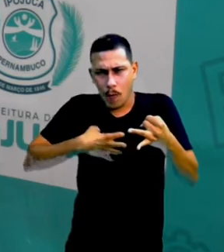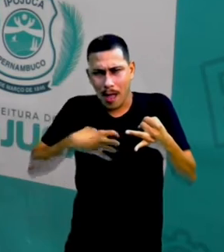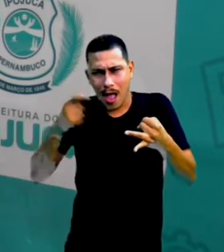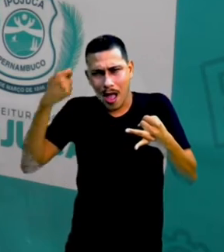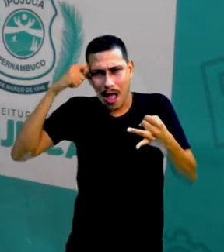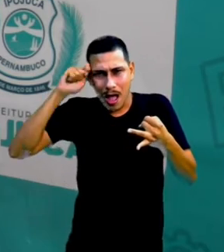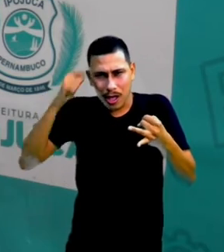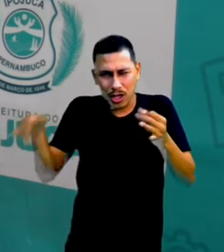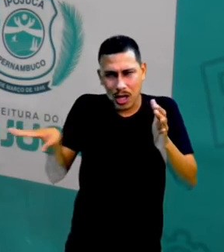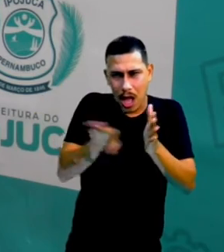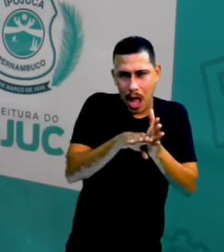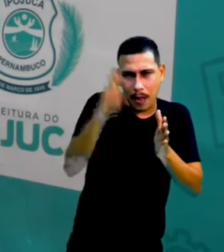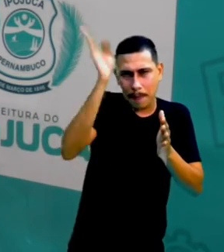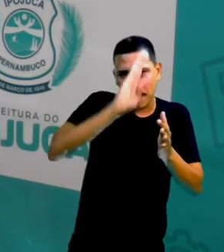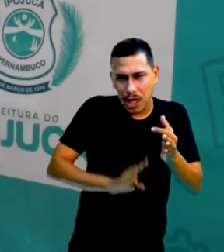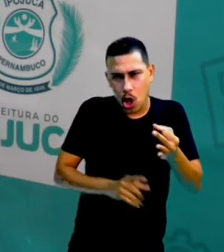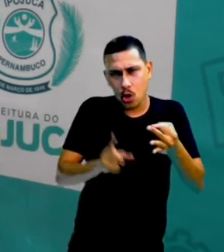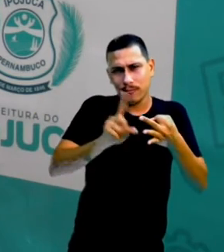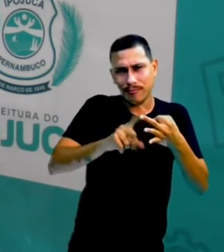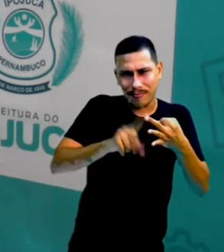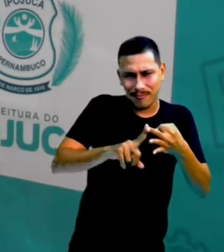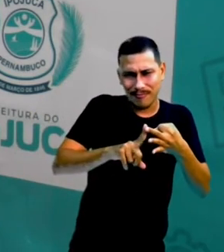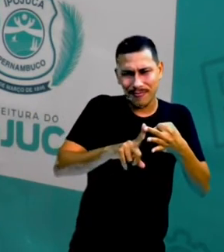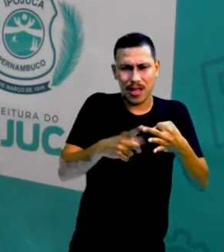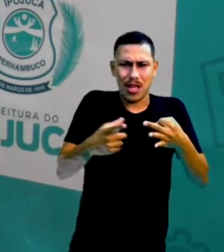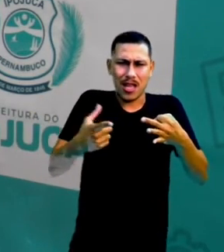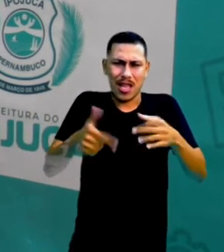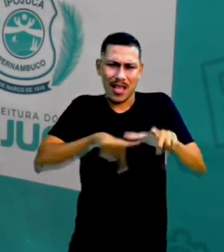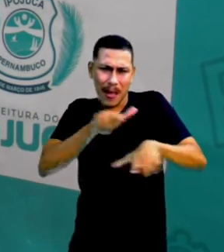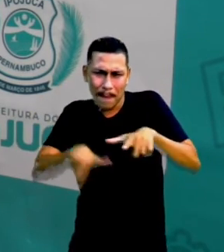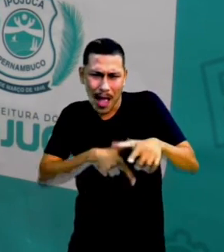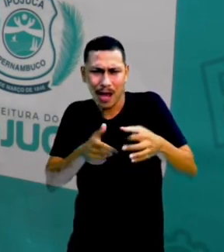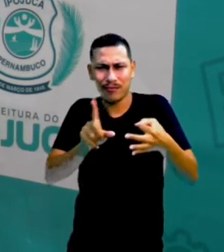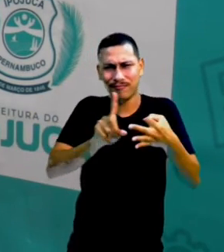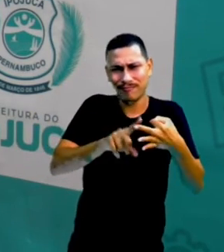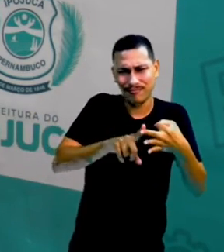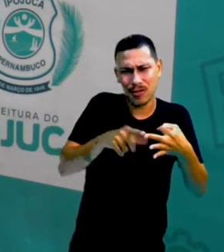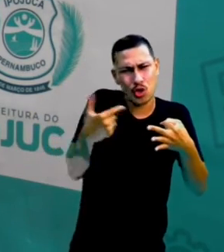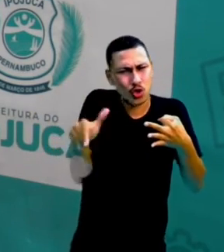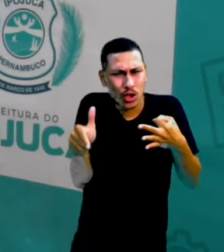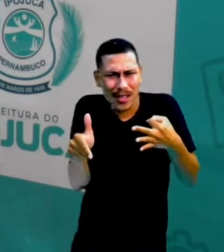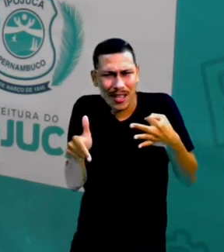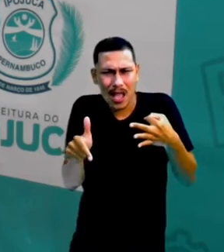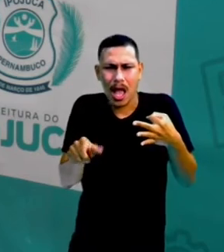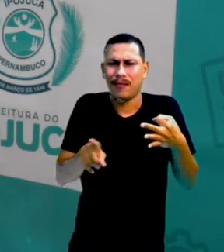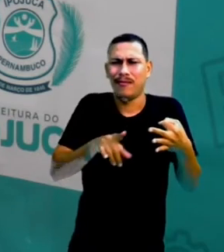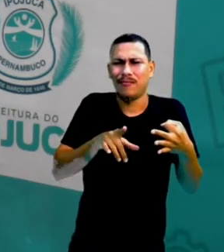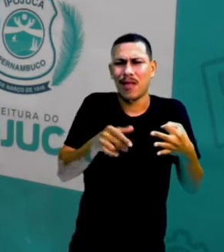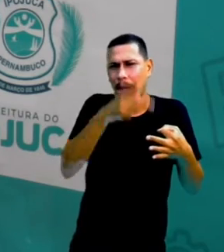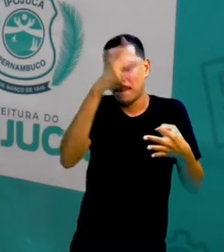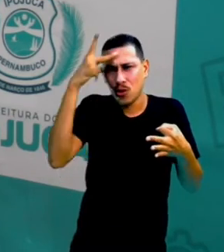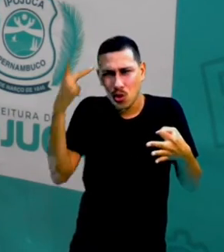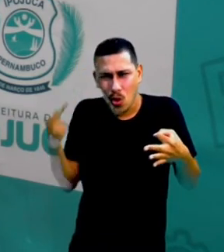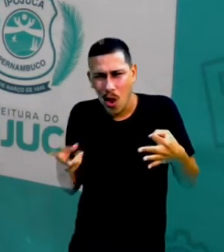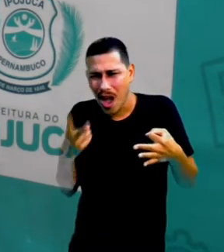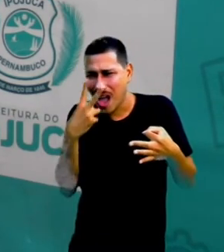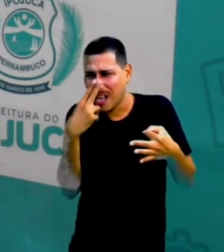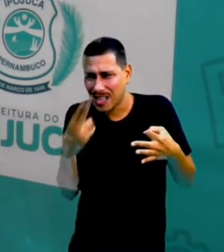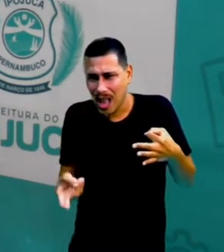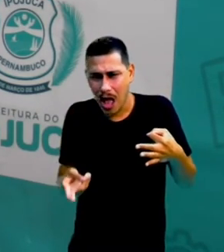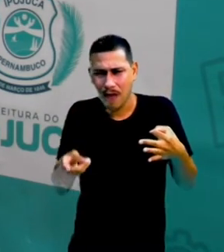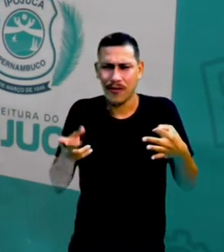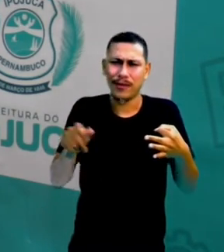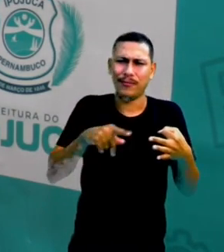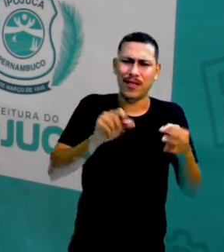foram trabalhar, e que eles não tinham condições nenhuma, eles eram considerados animais, mas que todos os animais também têm que ter